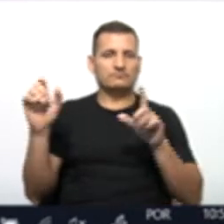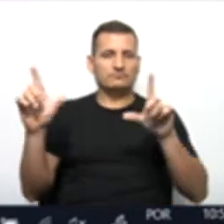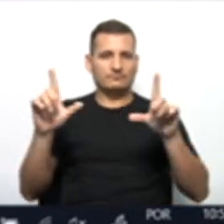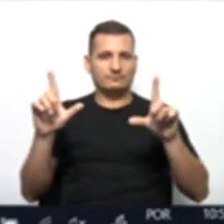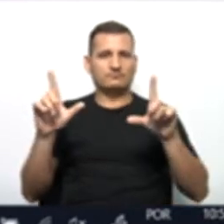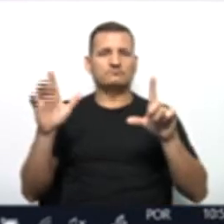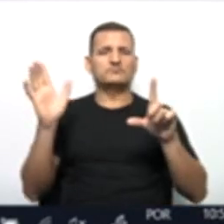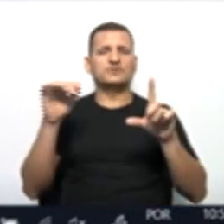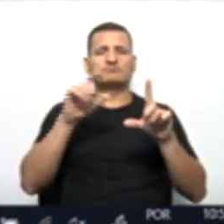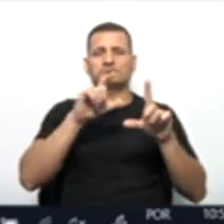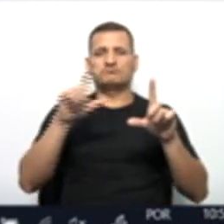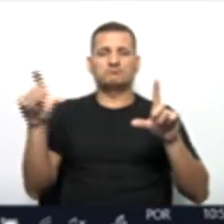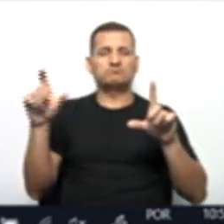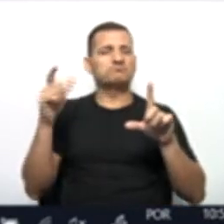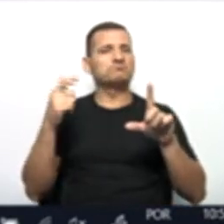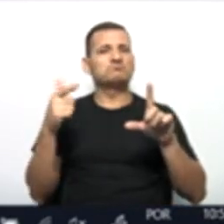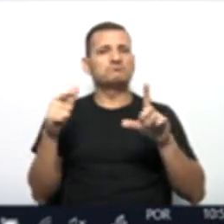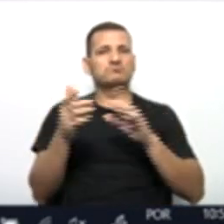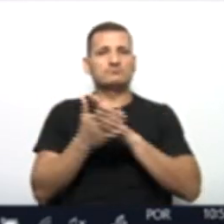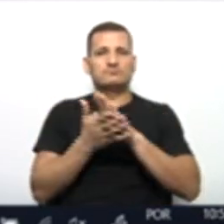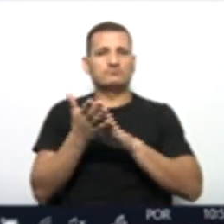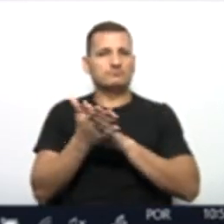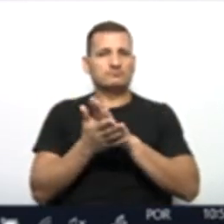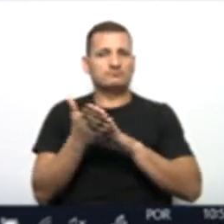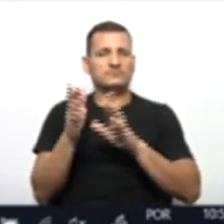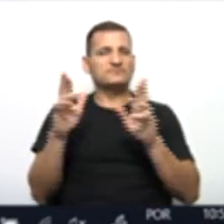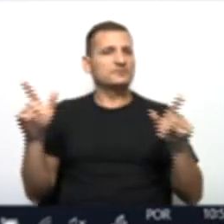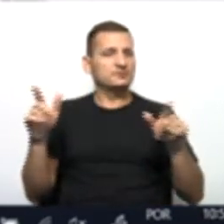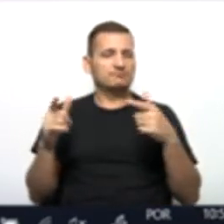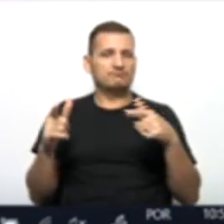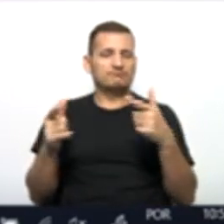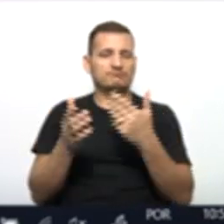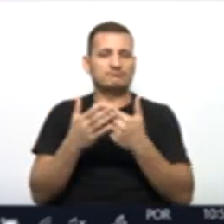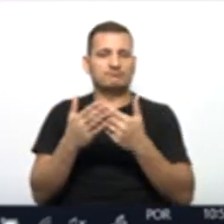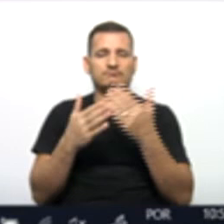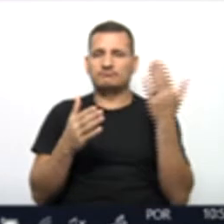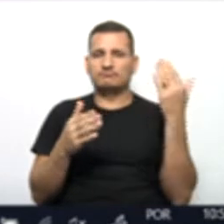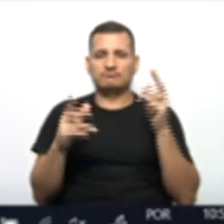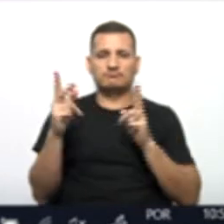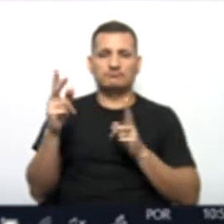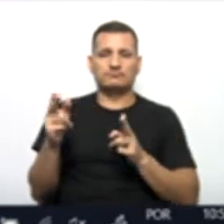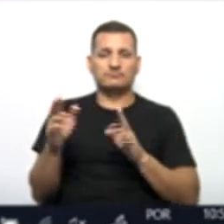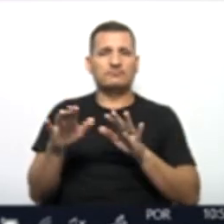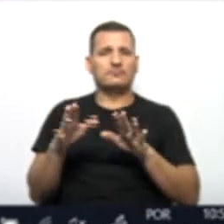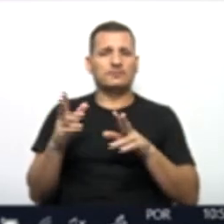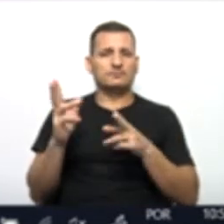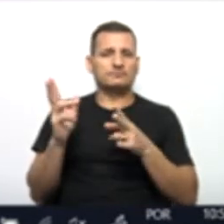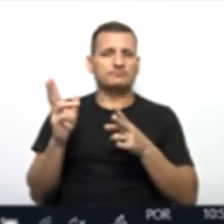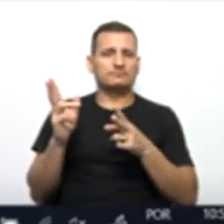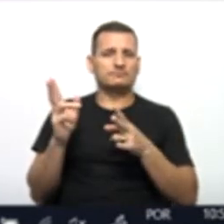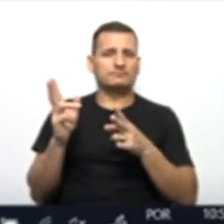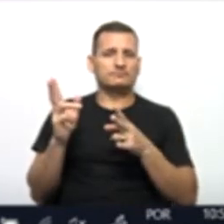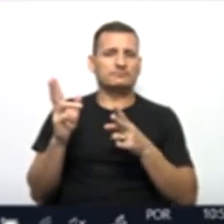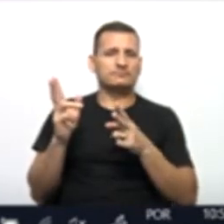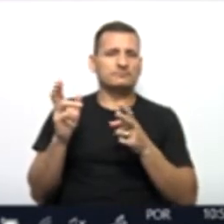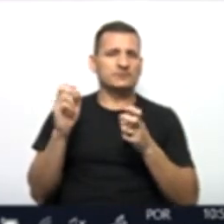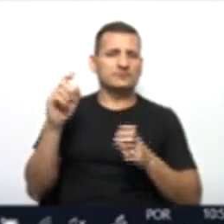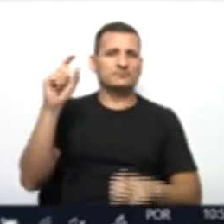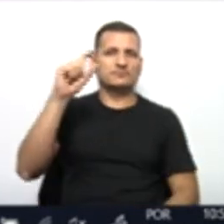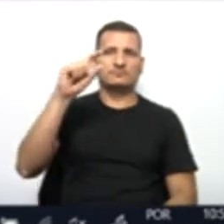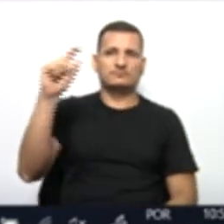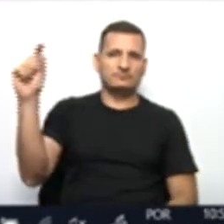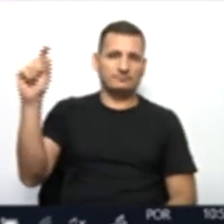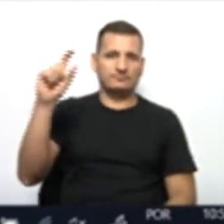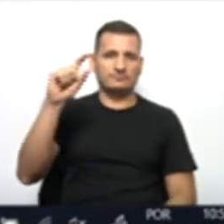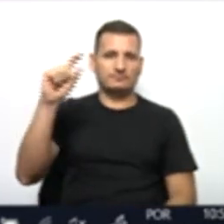quase nada diferente da aula passado realmente porém percebam esses carinhos aqui no canto direito